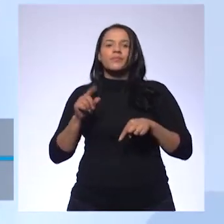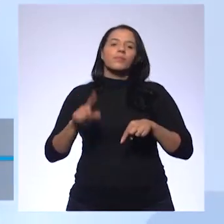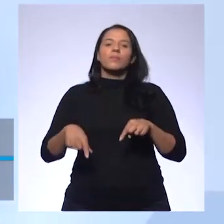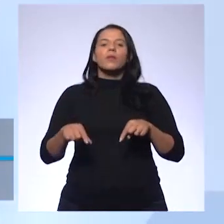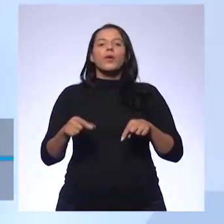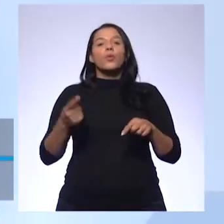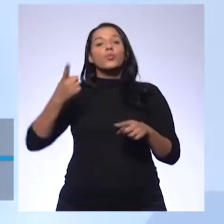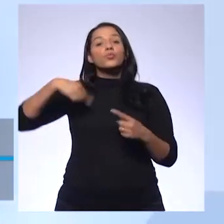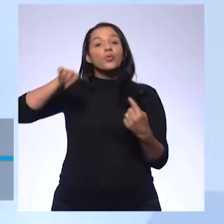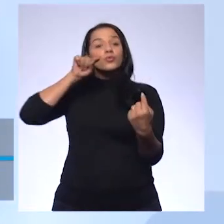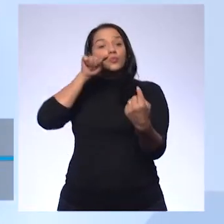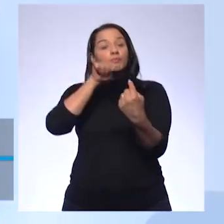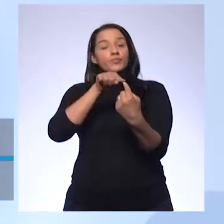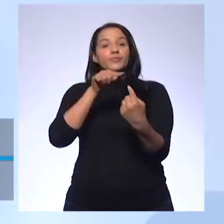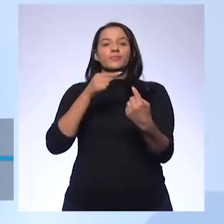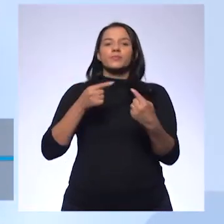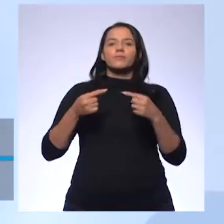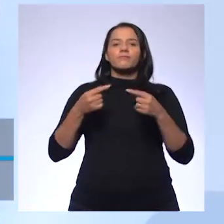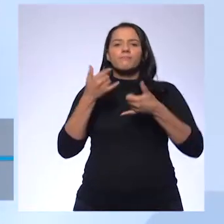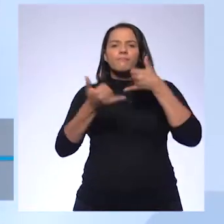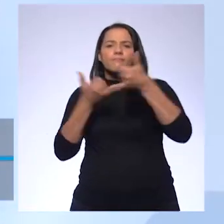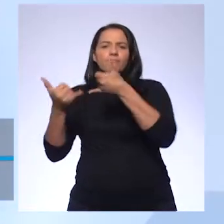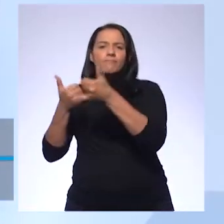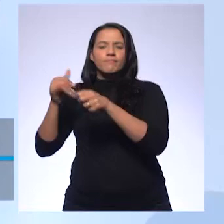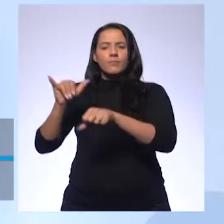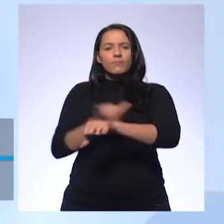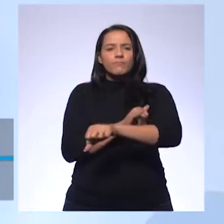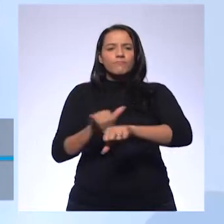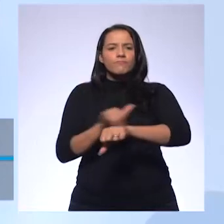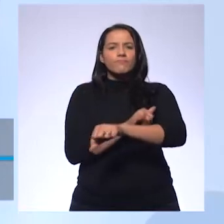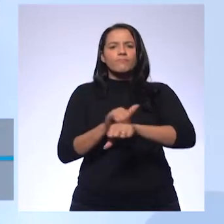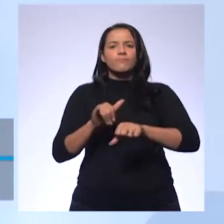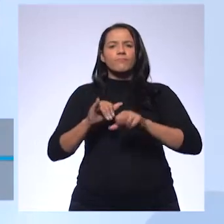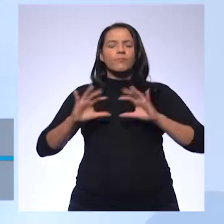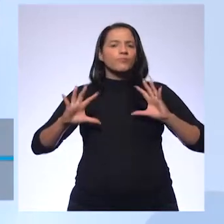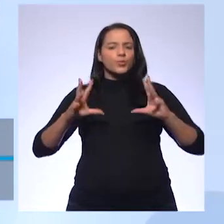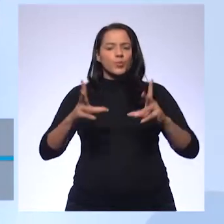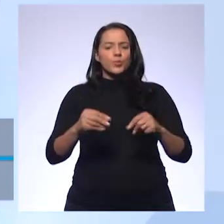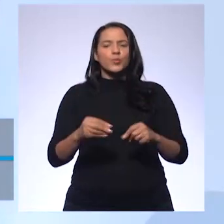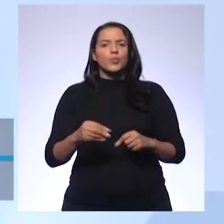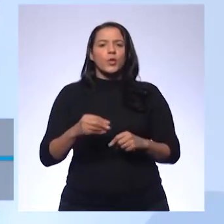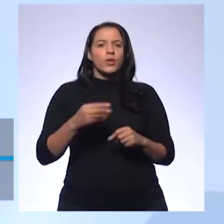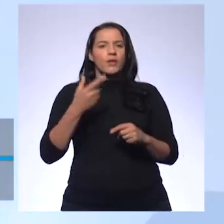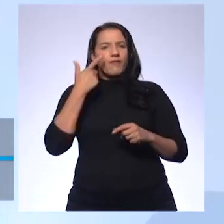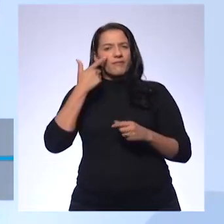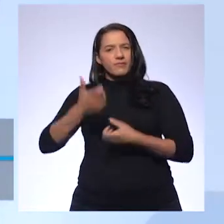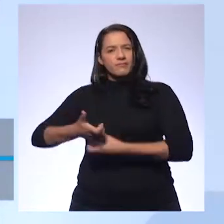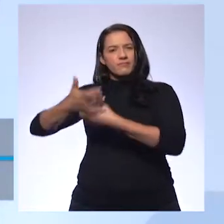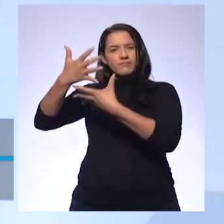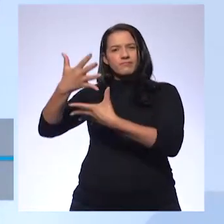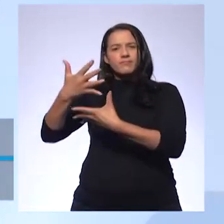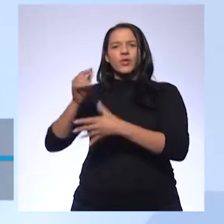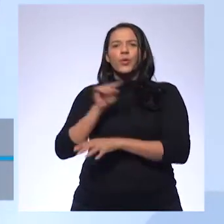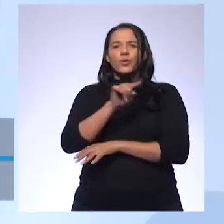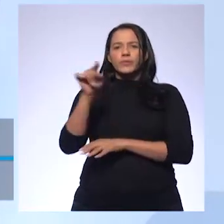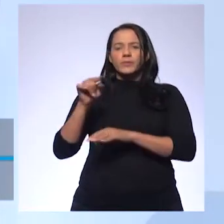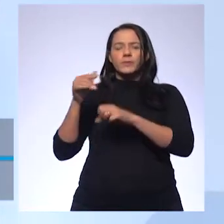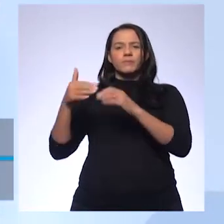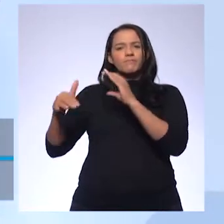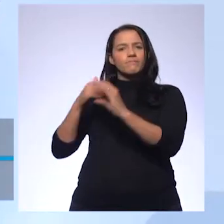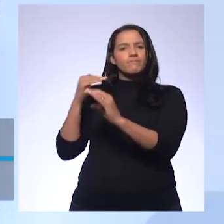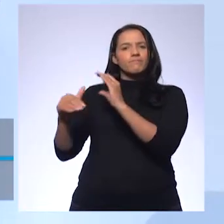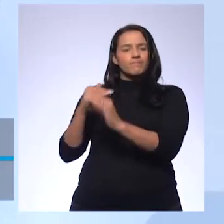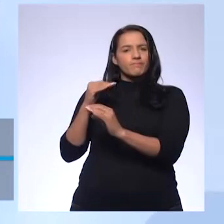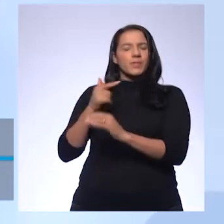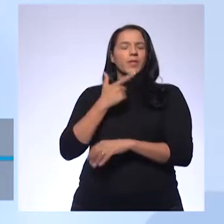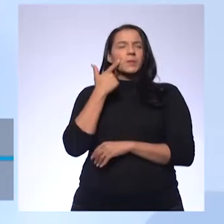nossos objetivos, as jogadas, as estratégias, né? Eu estava acompanhando aqui os comentários de vocês pelo chat e